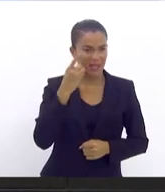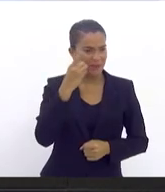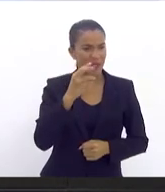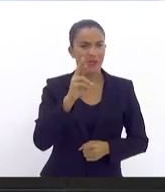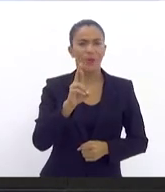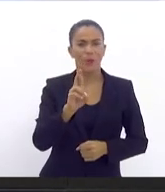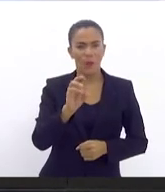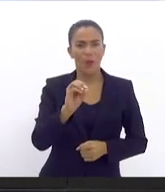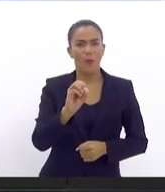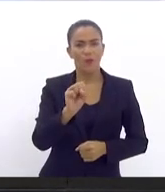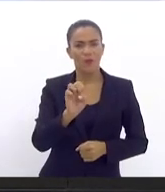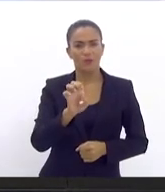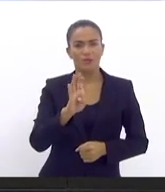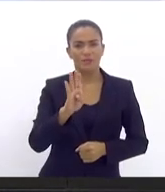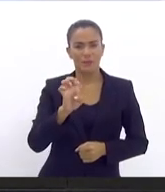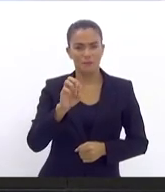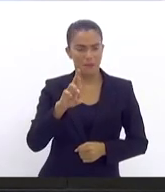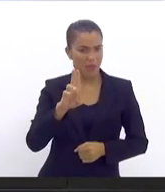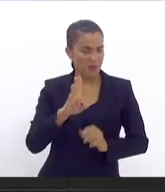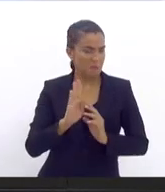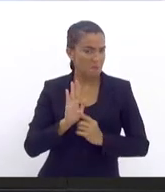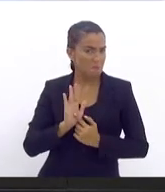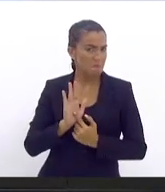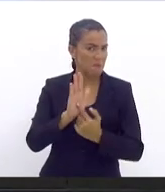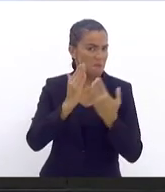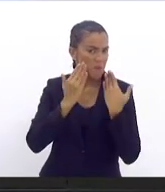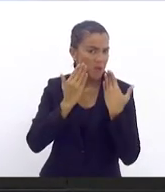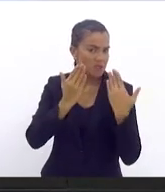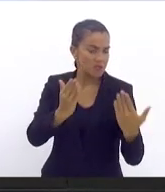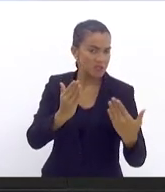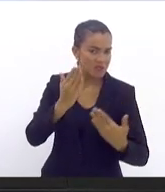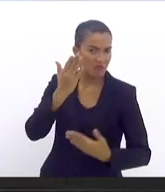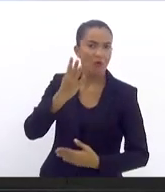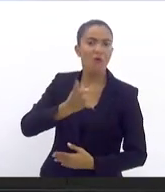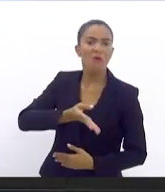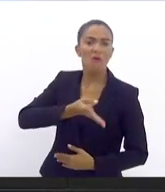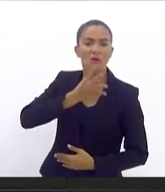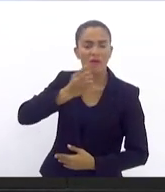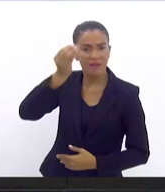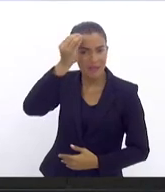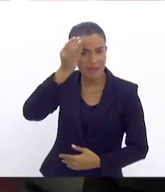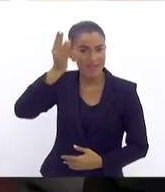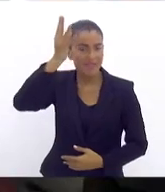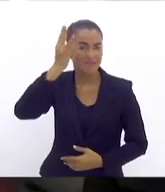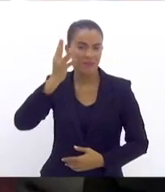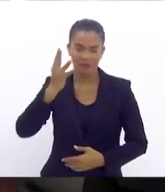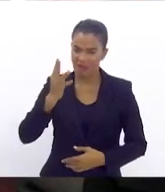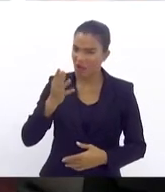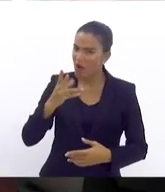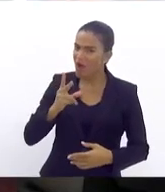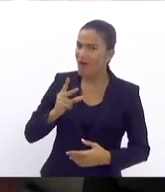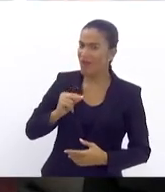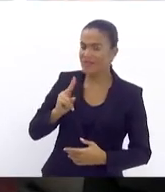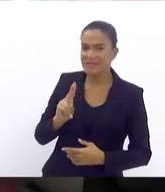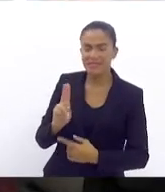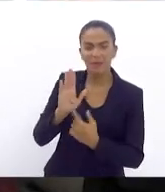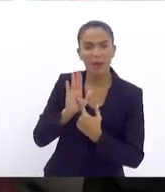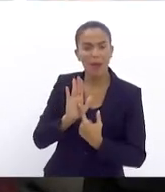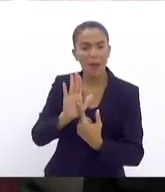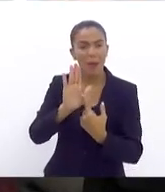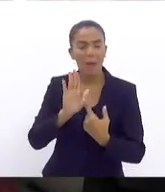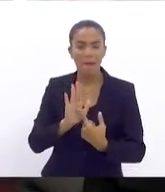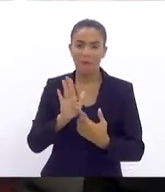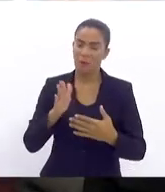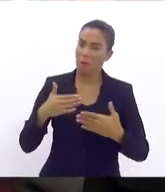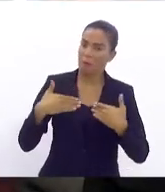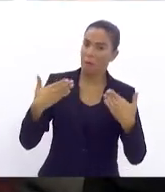Rosenberg Reis, demonstrando toda a sua tecnicidade sobre... Volte e meia, ele apresenta agentes, um